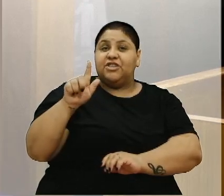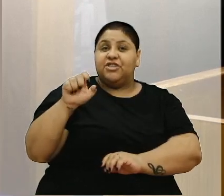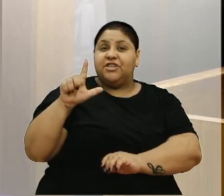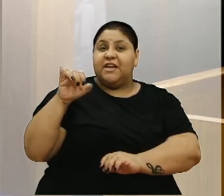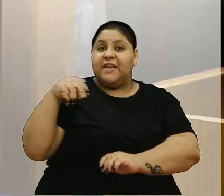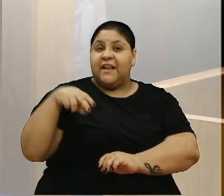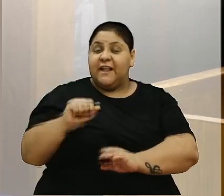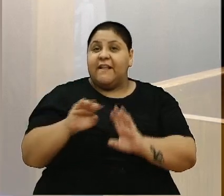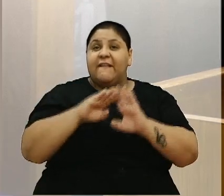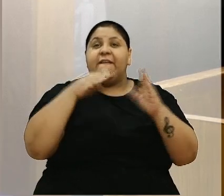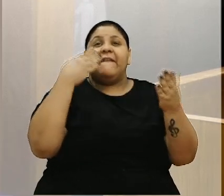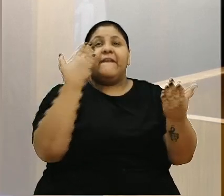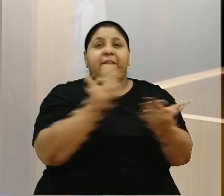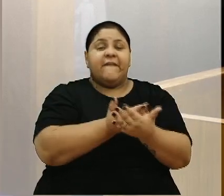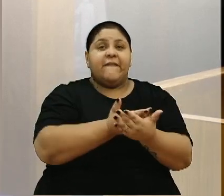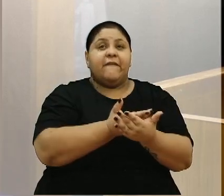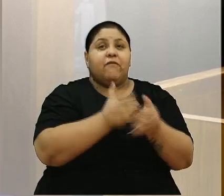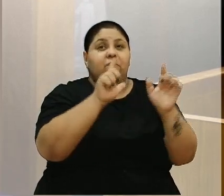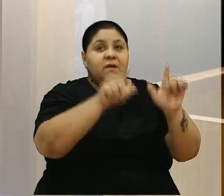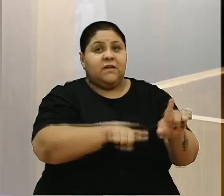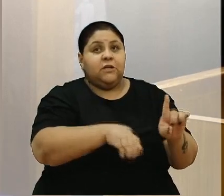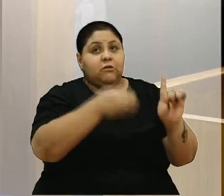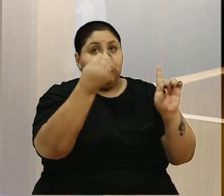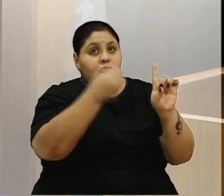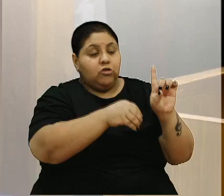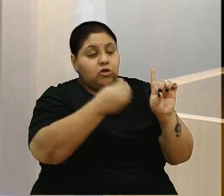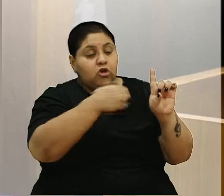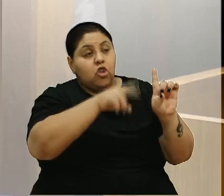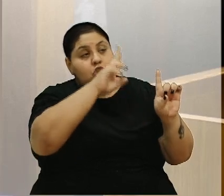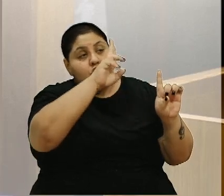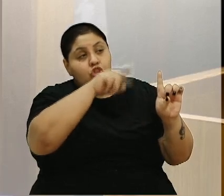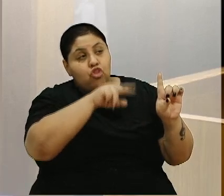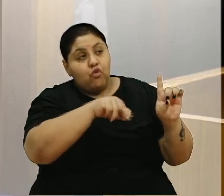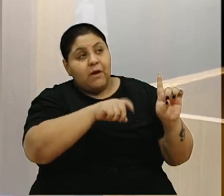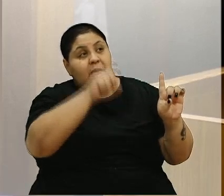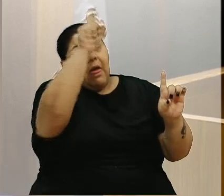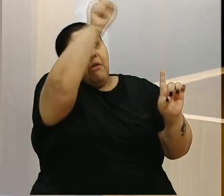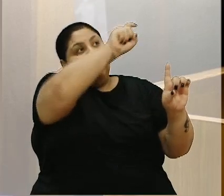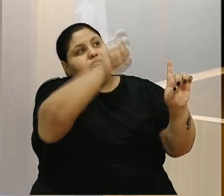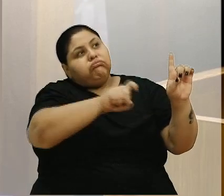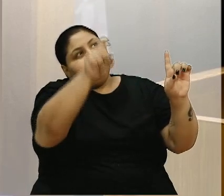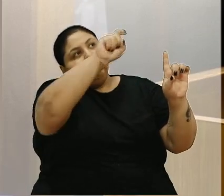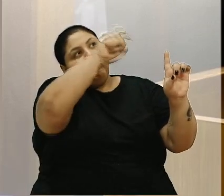escola numa região de vulnerabilidade e que nunca foi pichada.